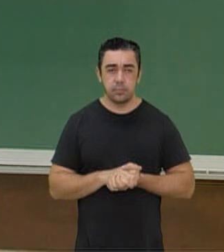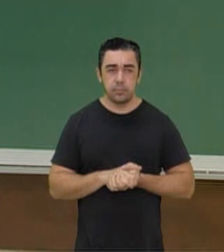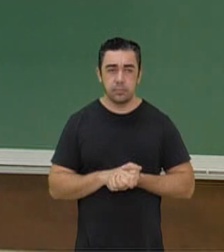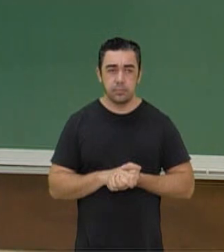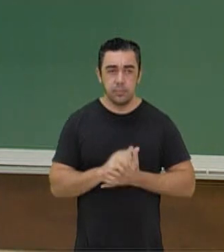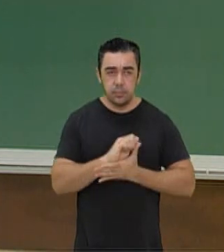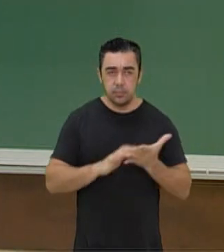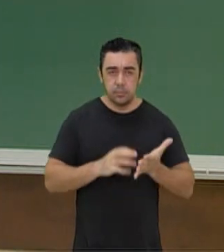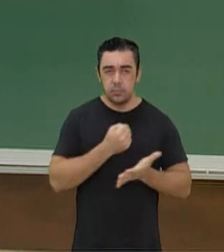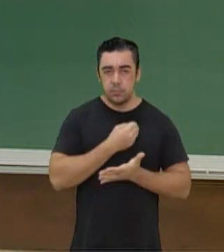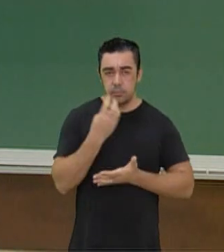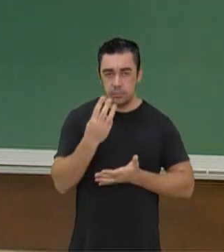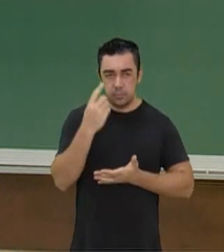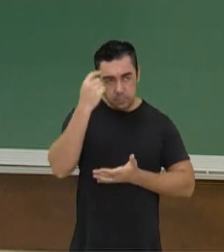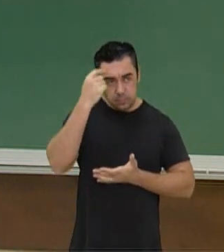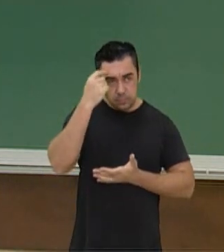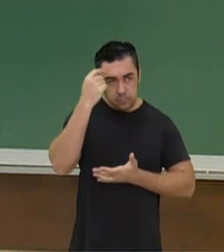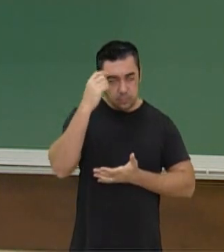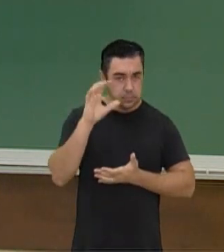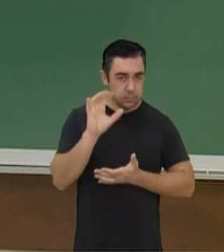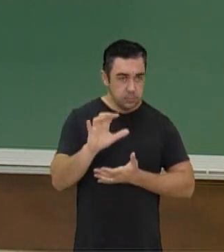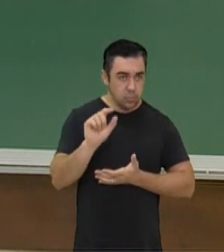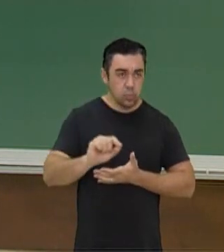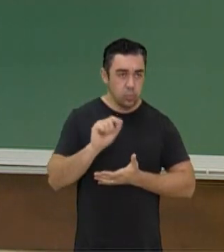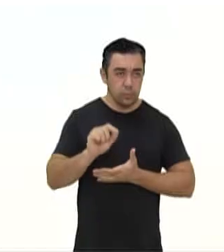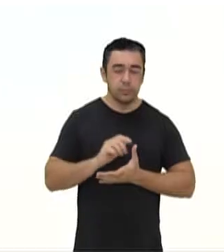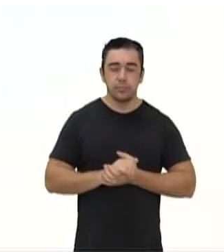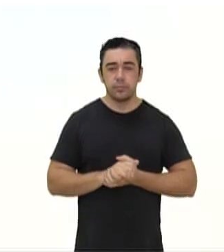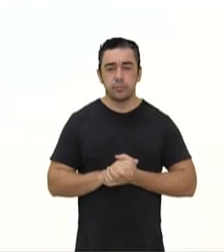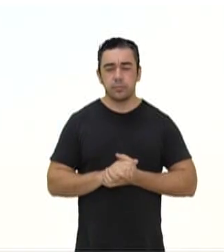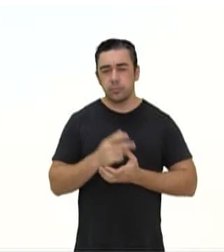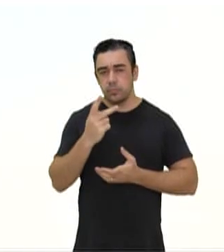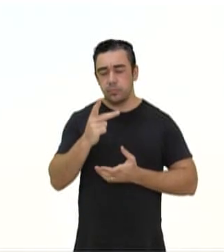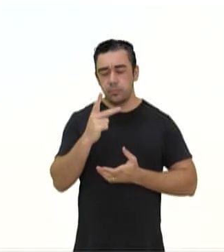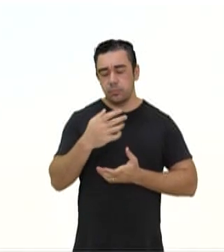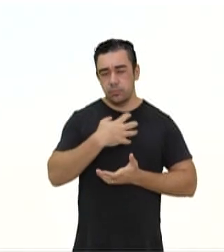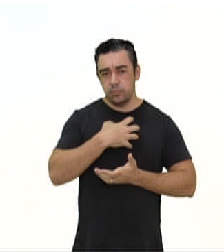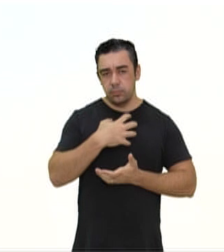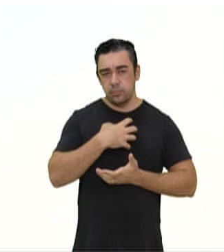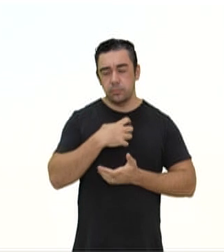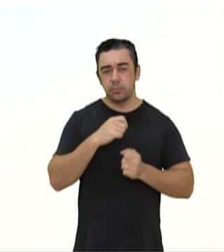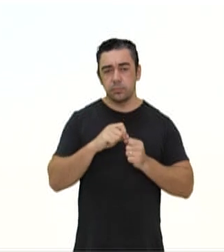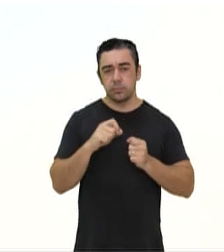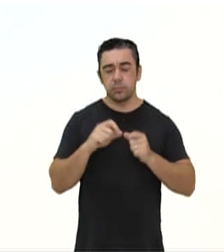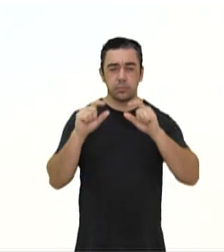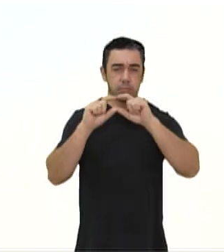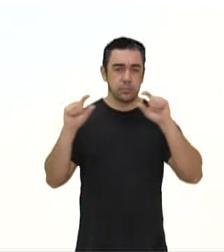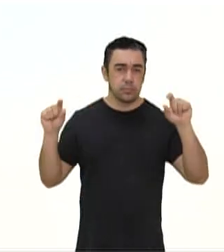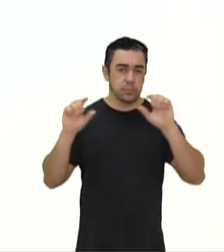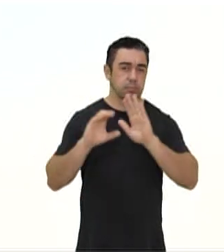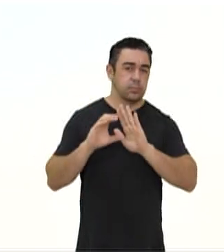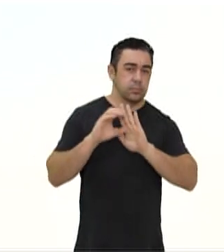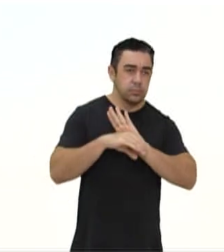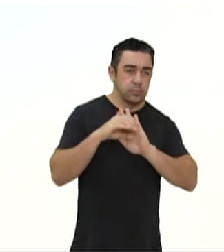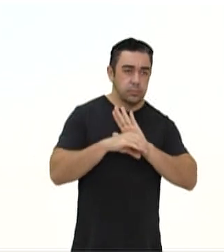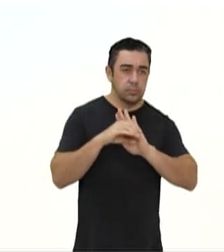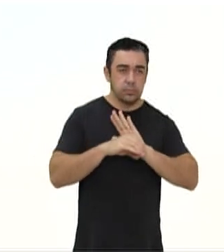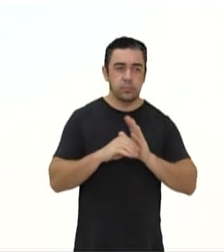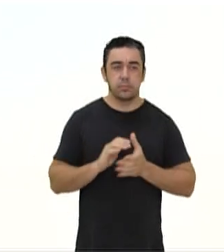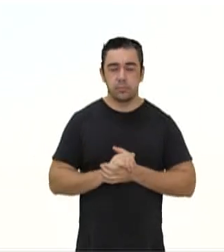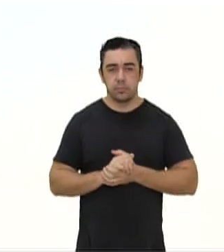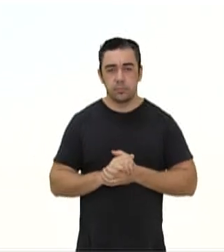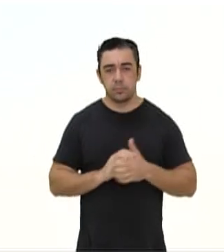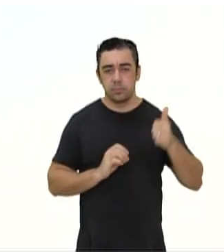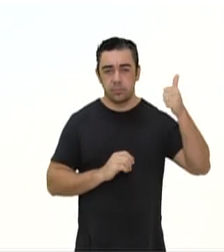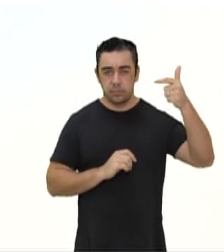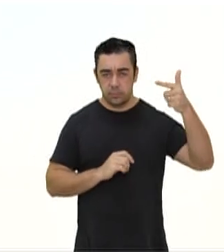Mais uma atividade, vamos pensar mais um pouquinho nas figuras ali. Com suas palavras, construa um conceito para as seguintes figuras de